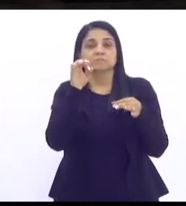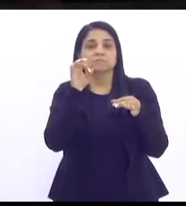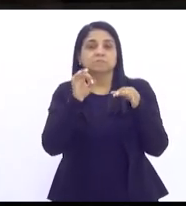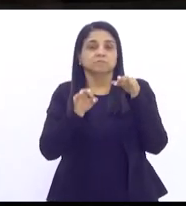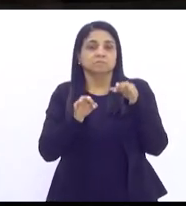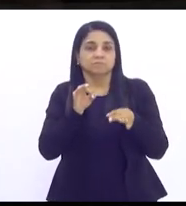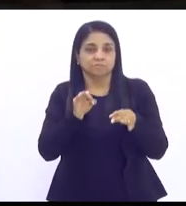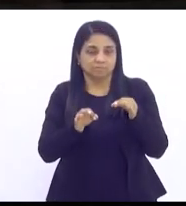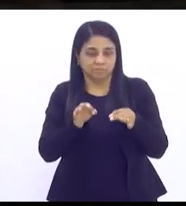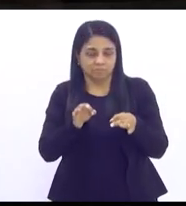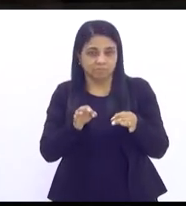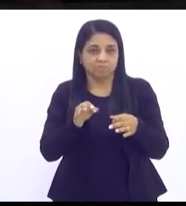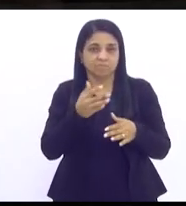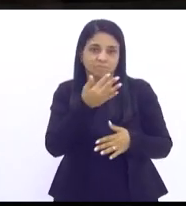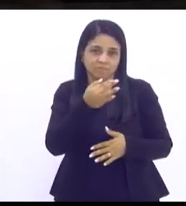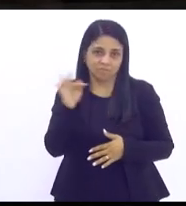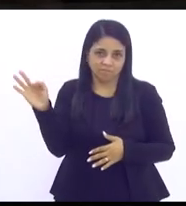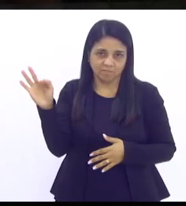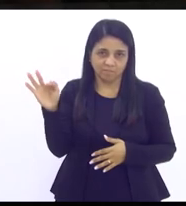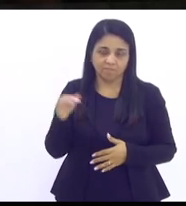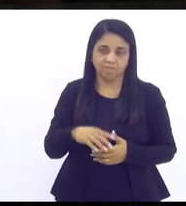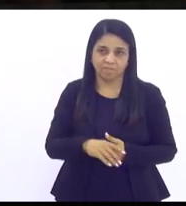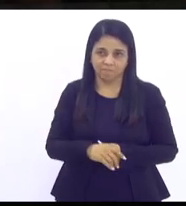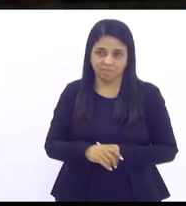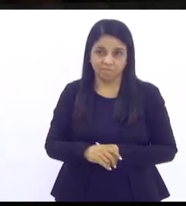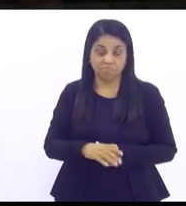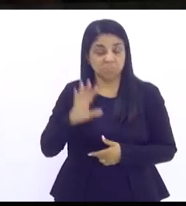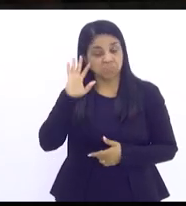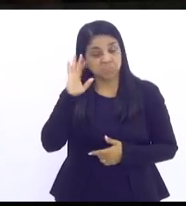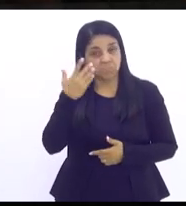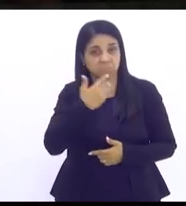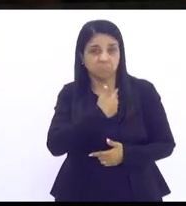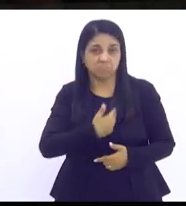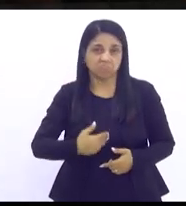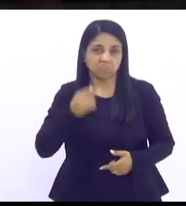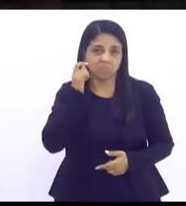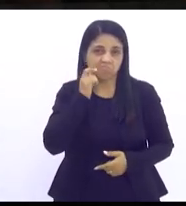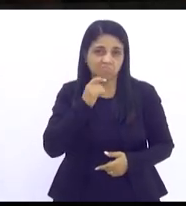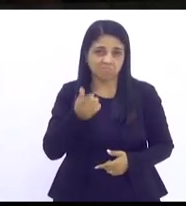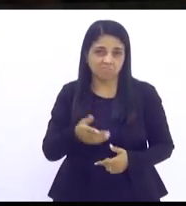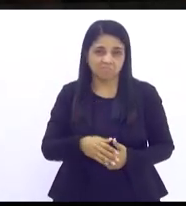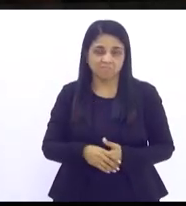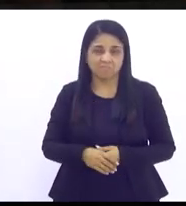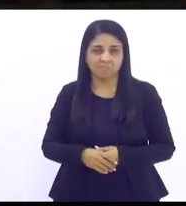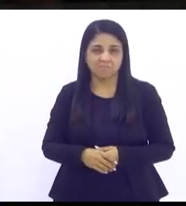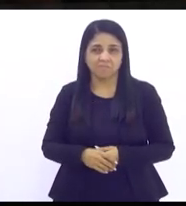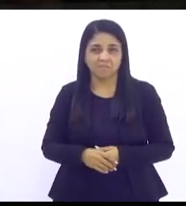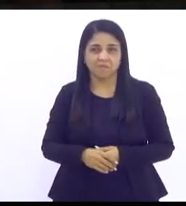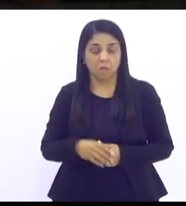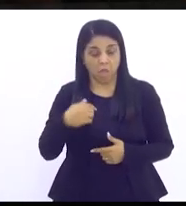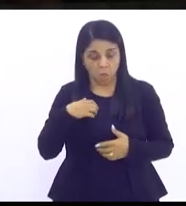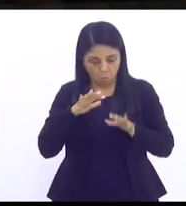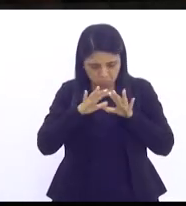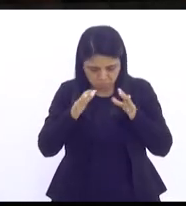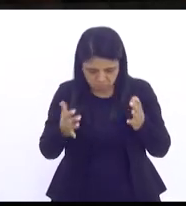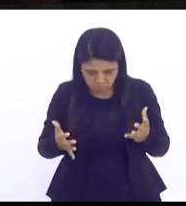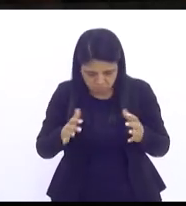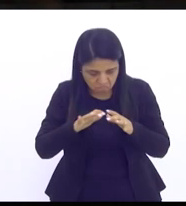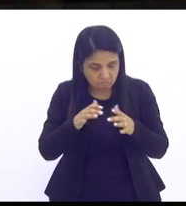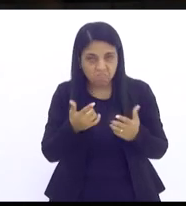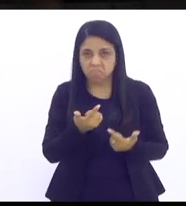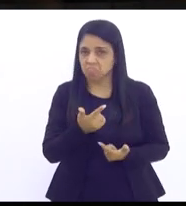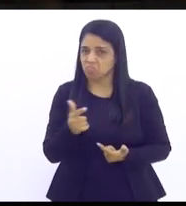esta decisão também do governador. Porque eu não tenho bola de cristal, mas,